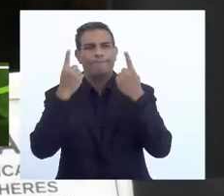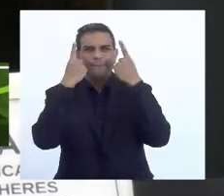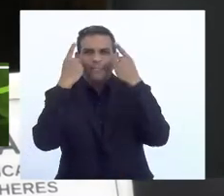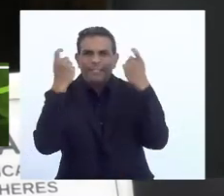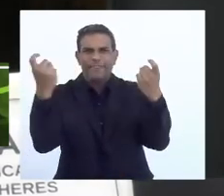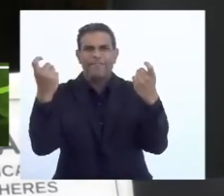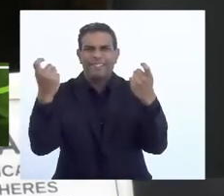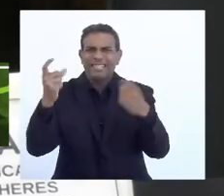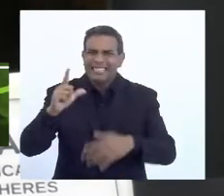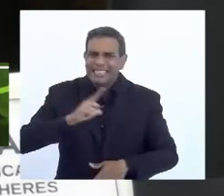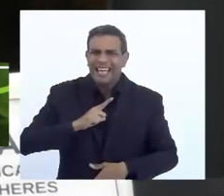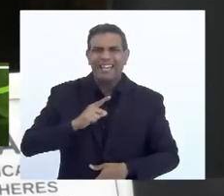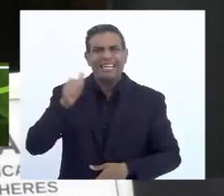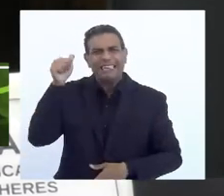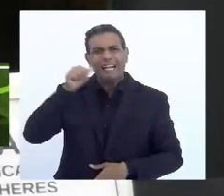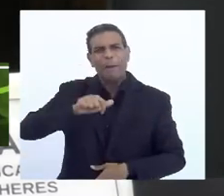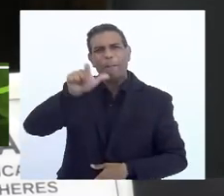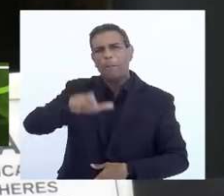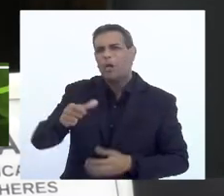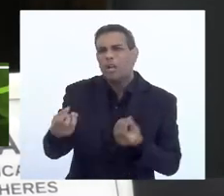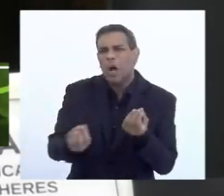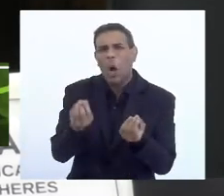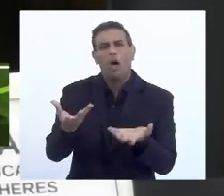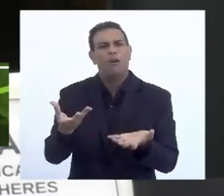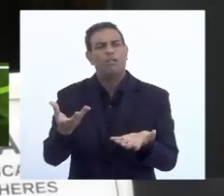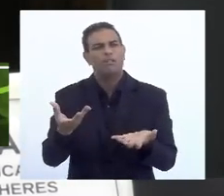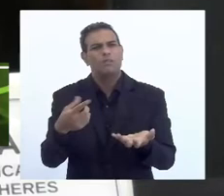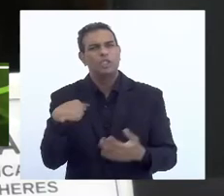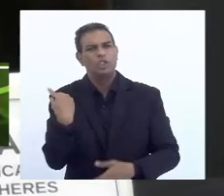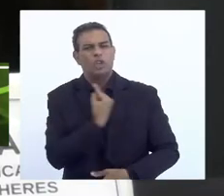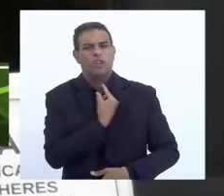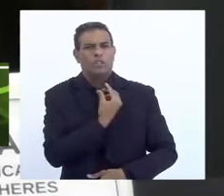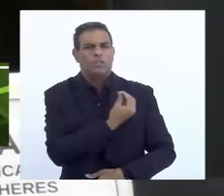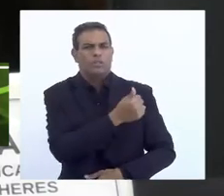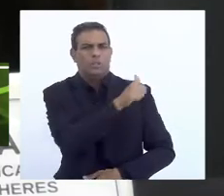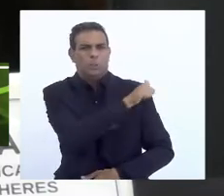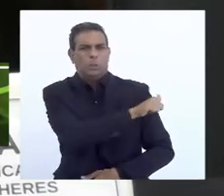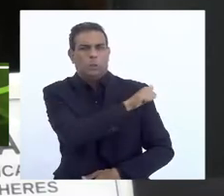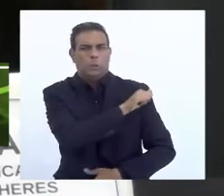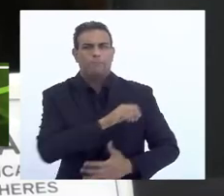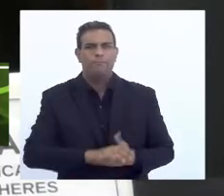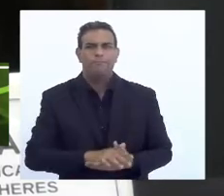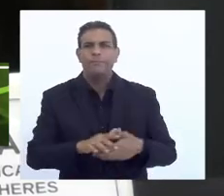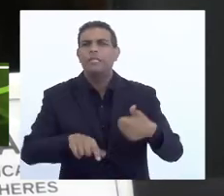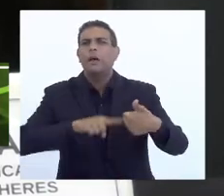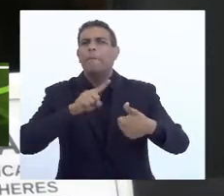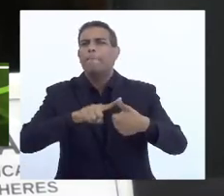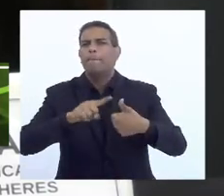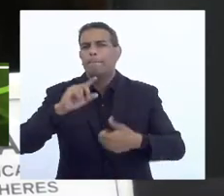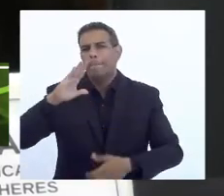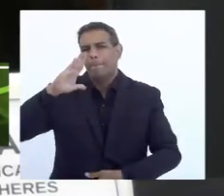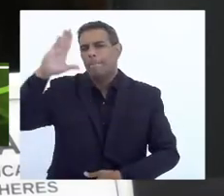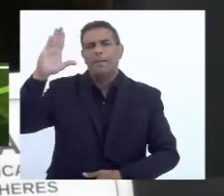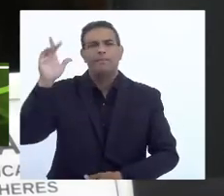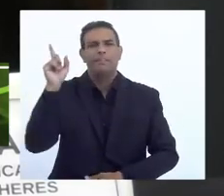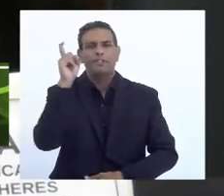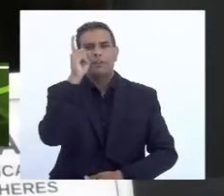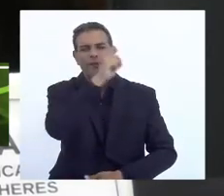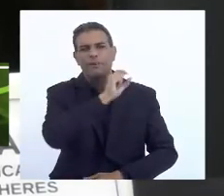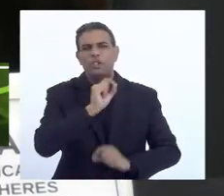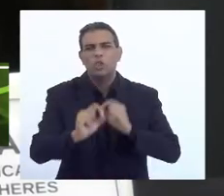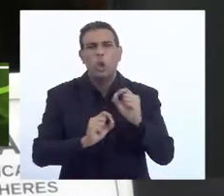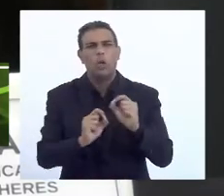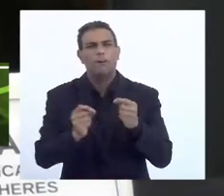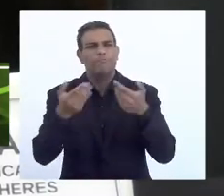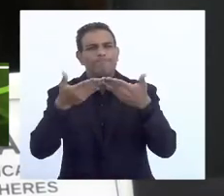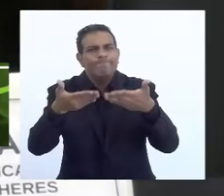que atravessam as mulheres do Rio de Janeiro, né, e aquelas que transitam na nossa cidade. Né? Um dos desafios maiores que a gente encontrou foi justamente